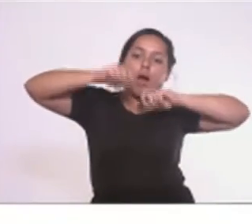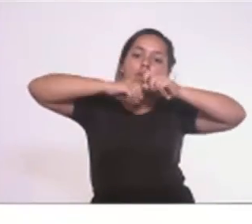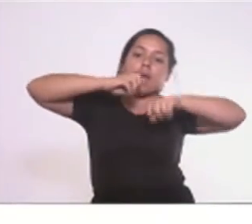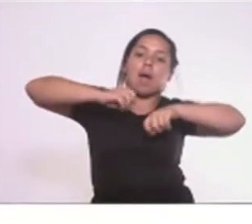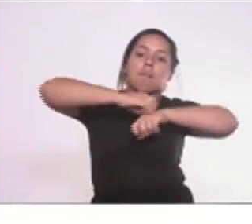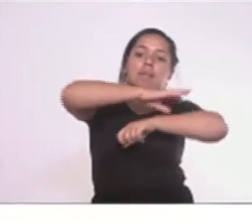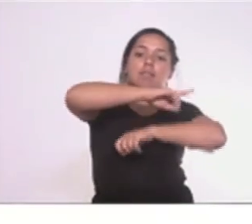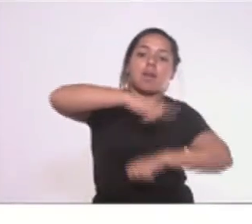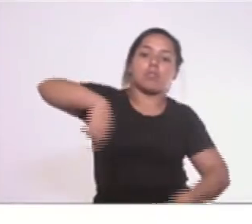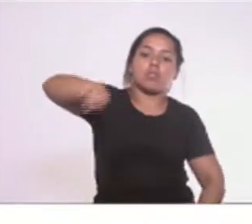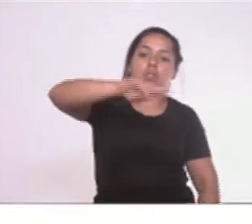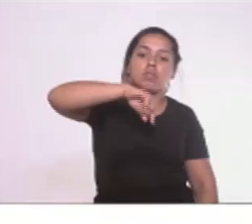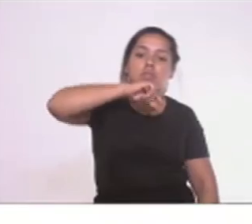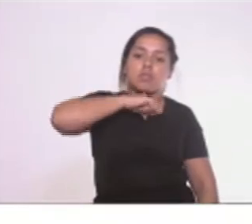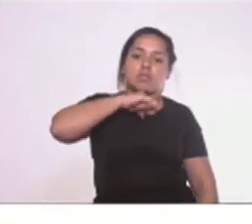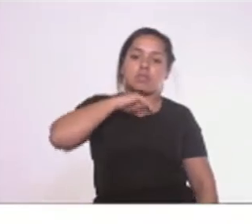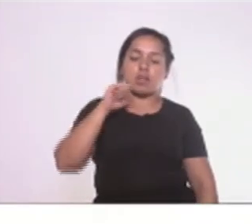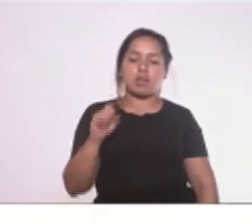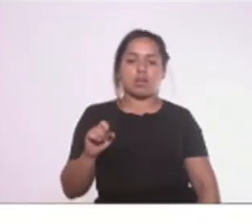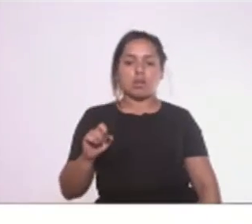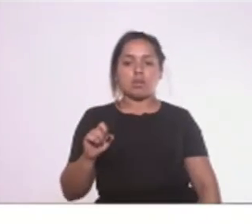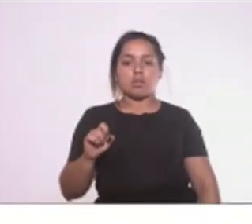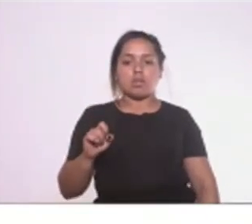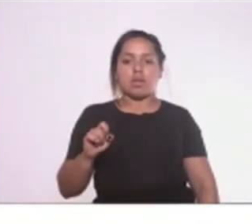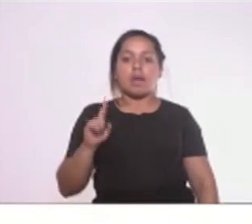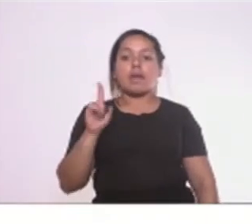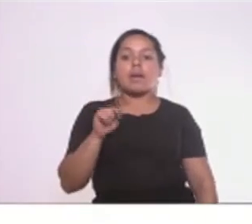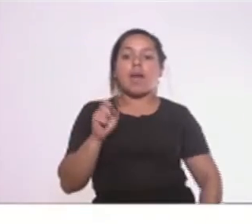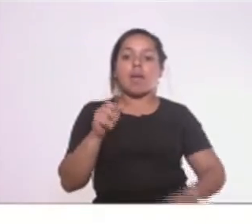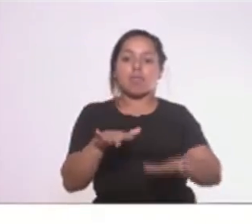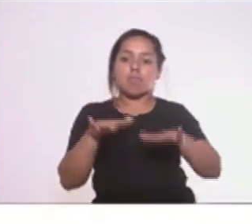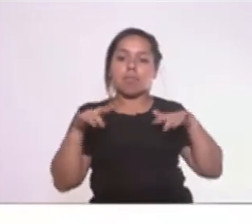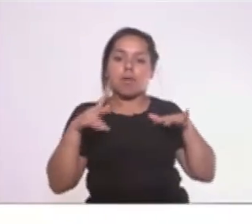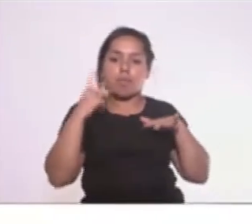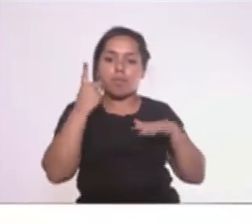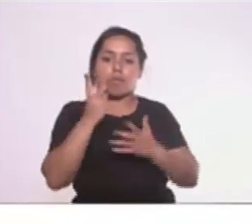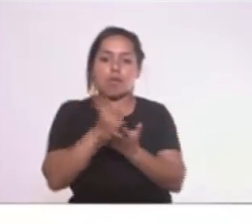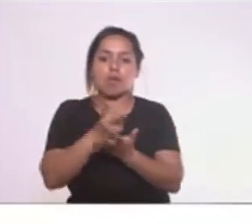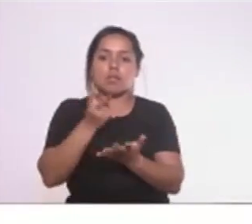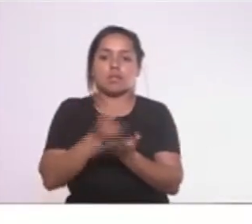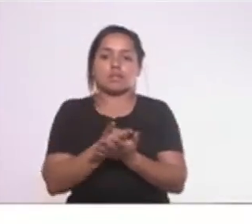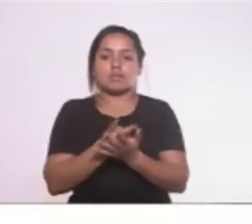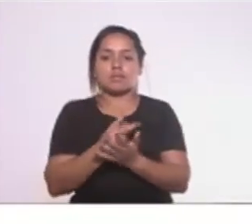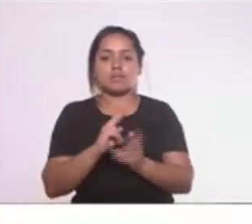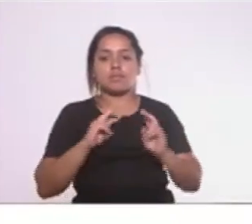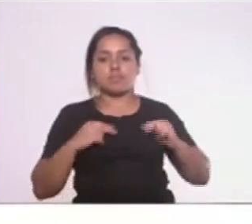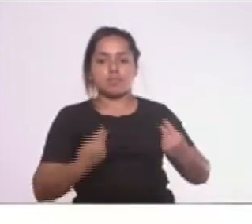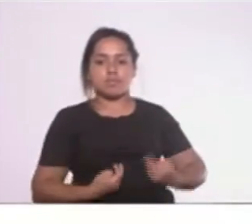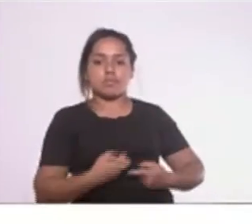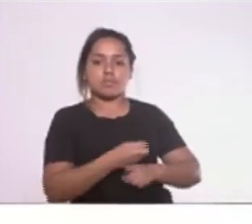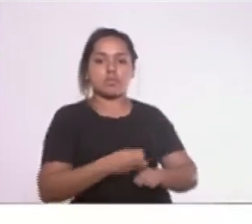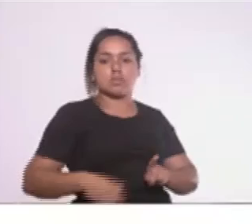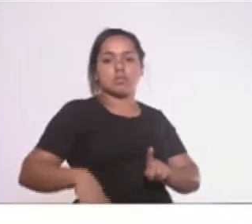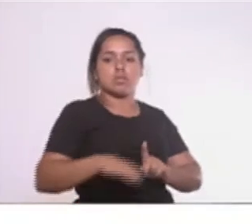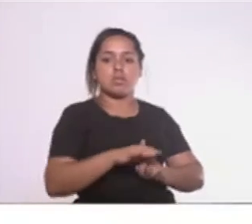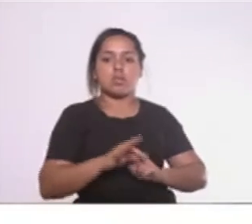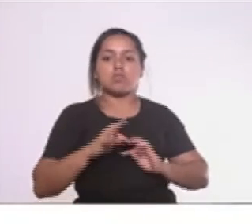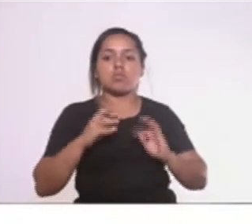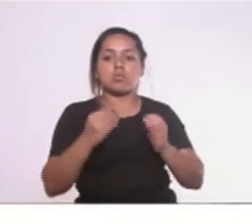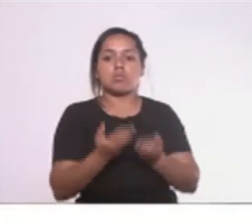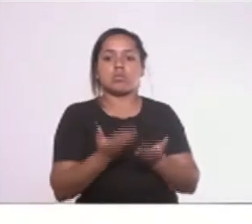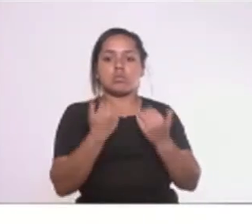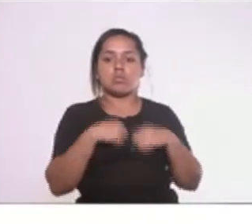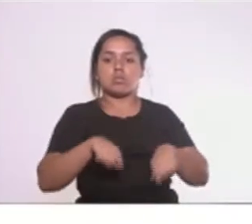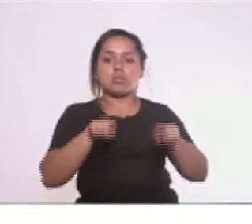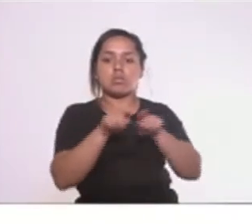você transmite, de que o parlamento precisa dialogar permanentemente com a sociedade como um todo, e internamente, isso me pareceu fundamental